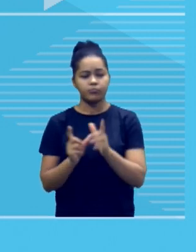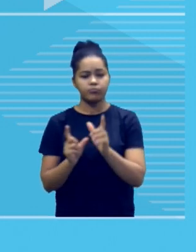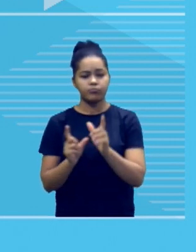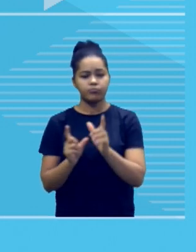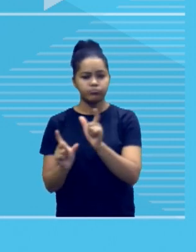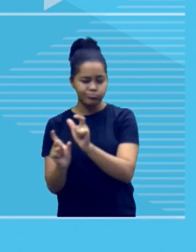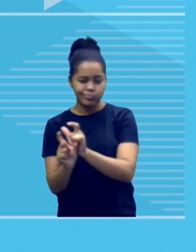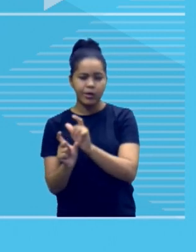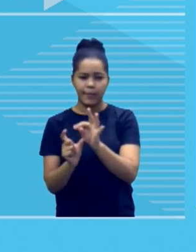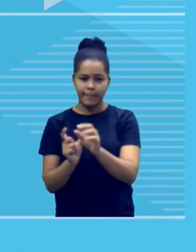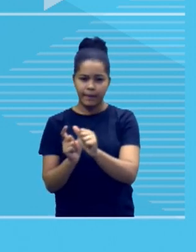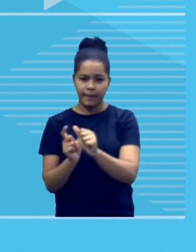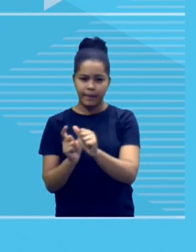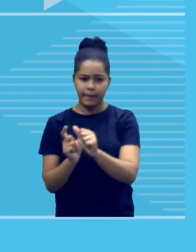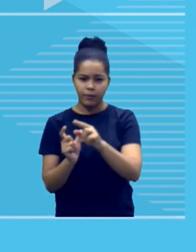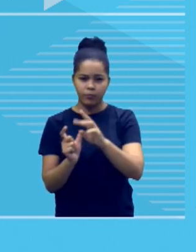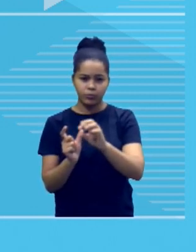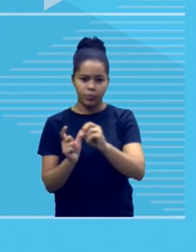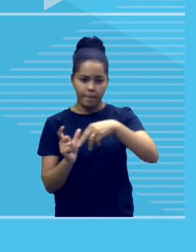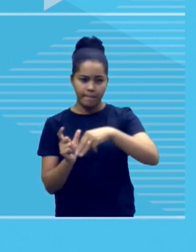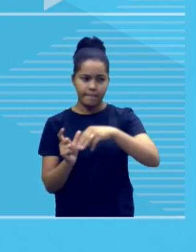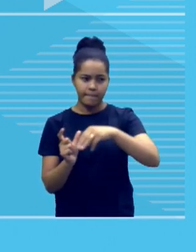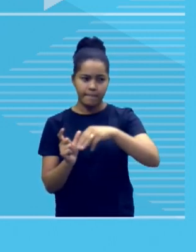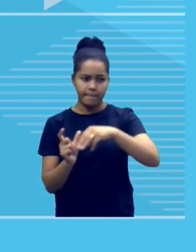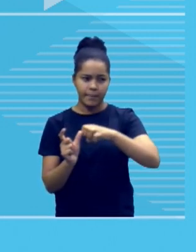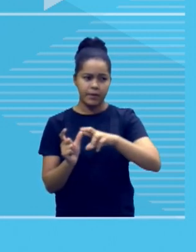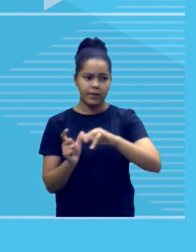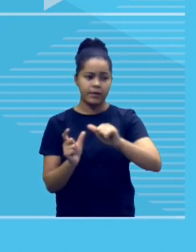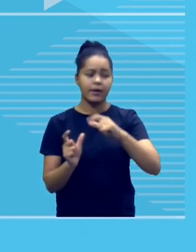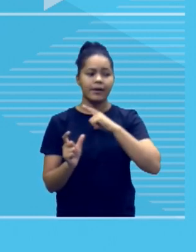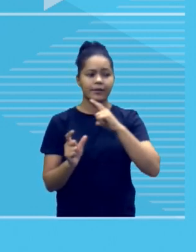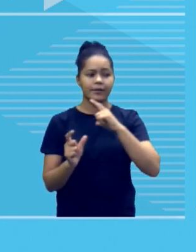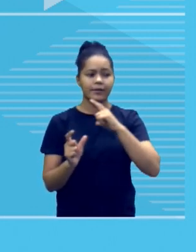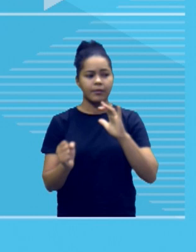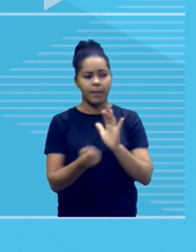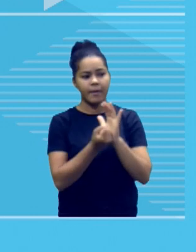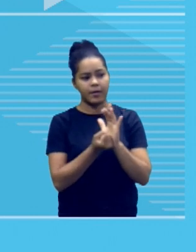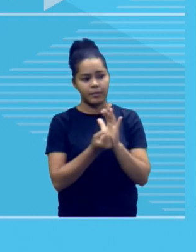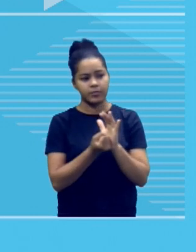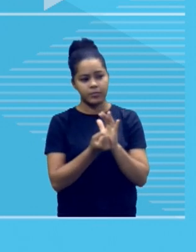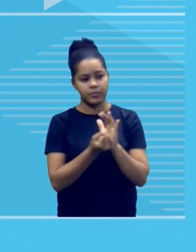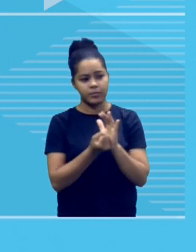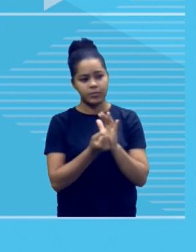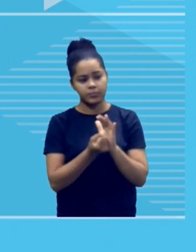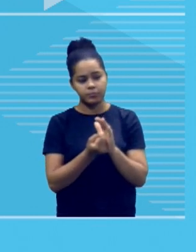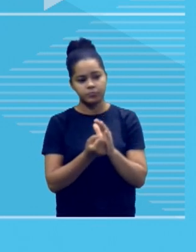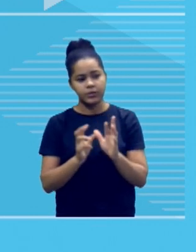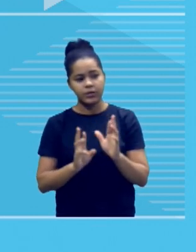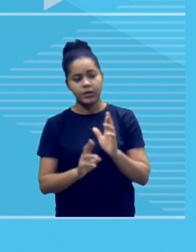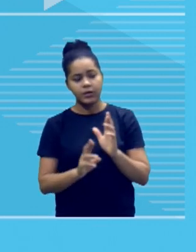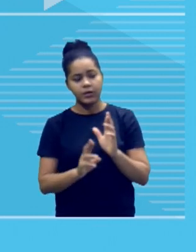Professor Qual é o símbolo de Equilíbrio Vamos colocar aqui para vocês Então essas duas setinhas